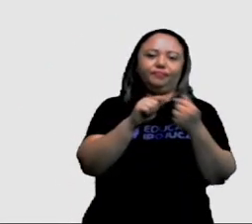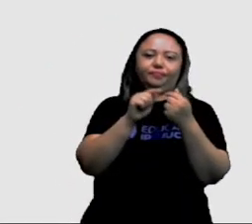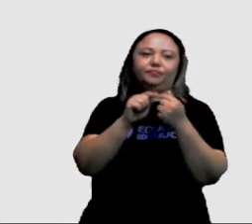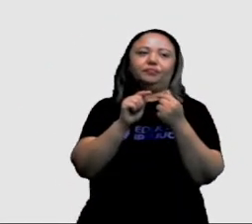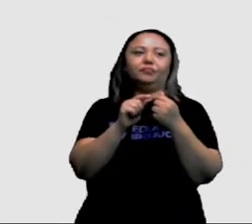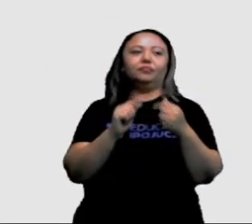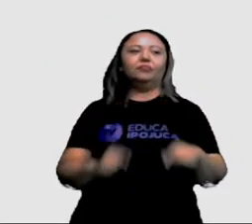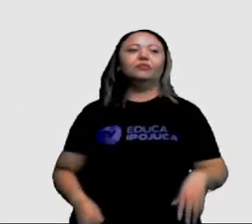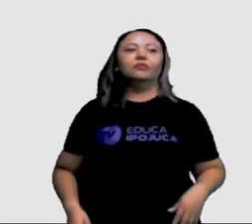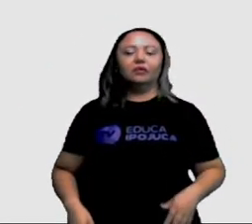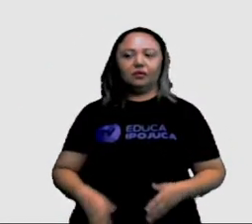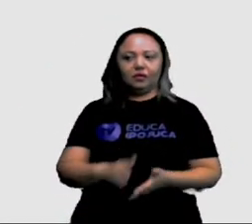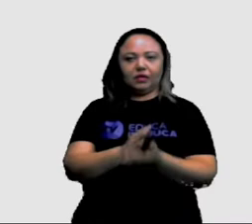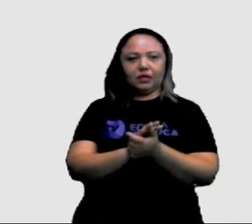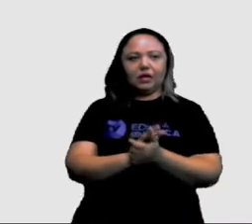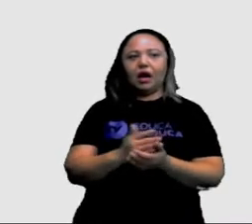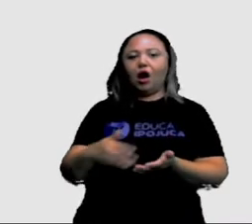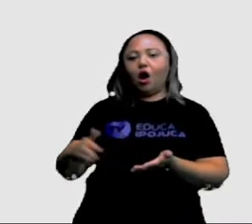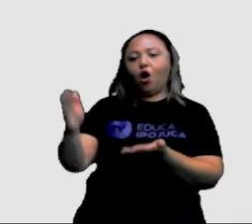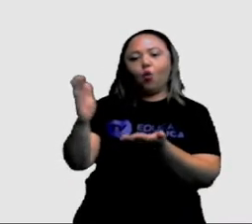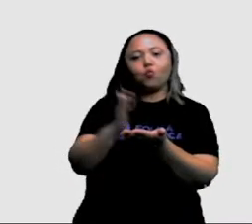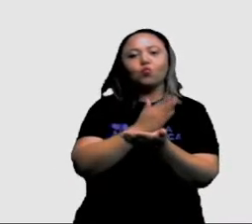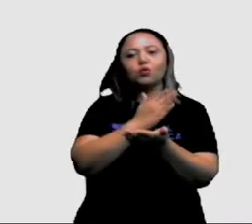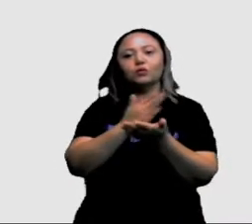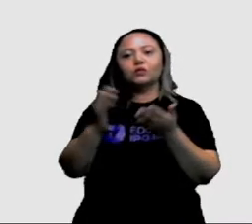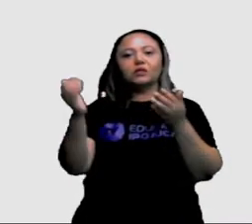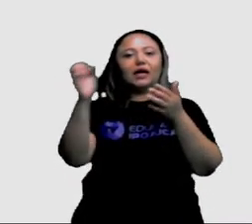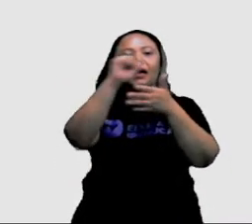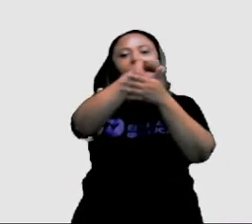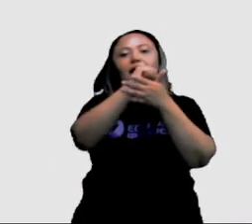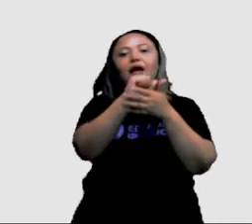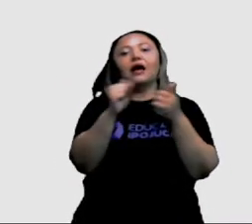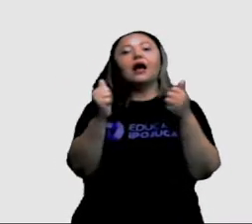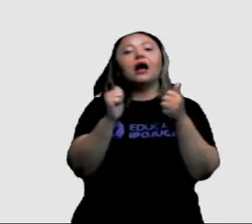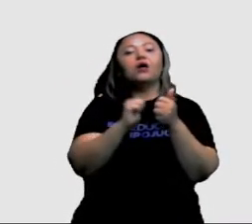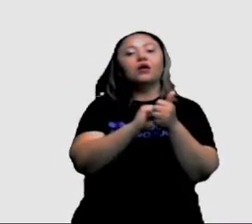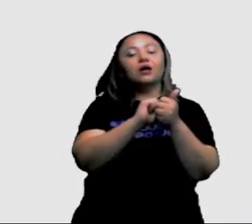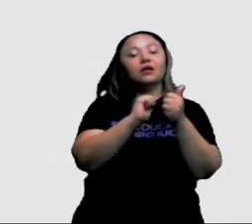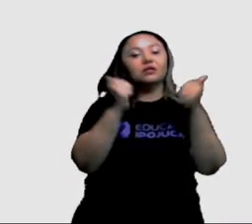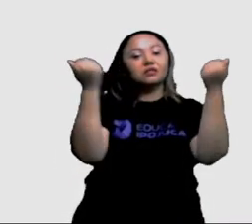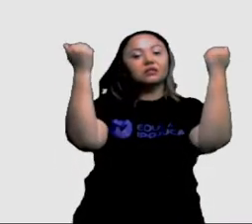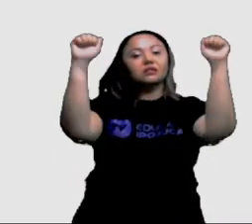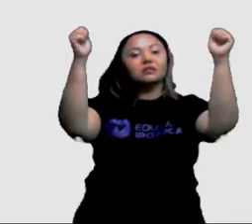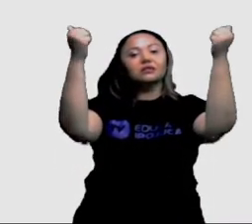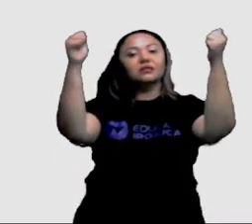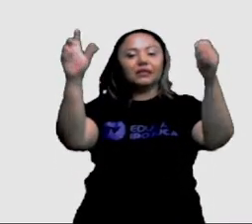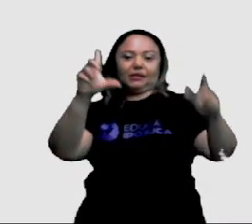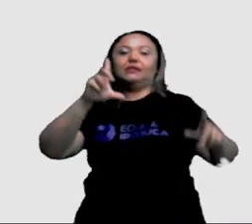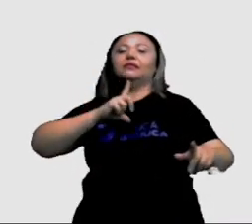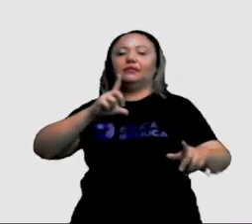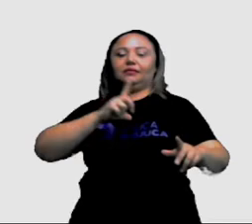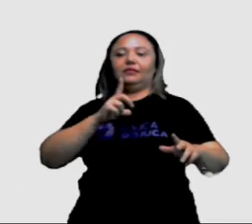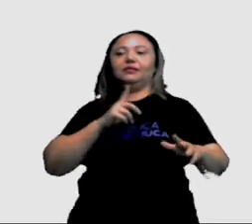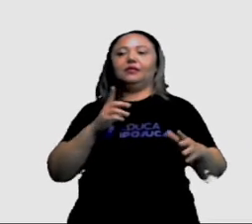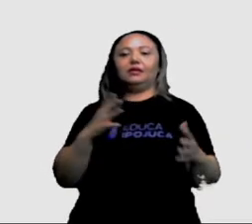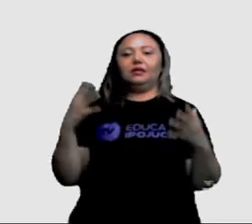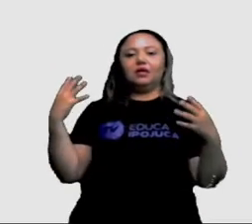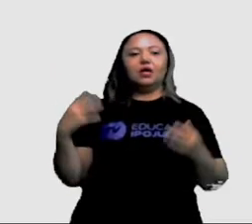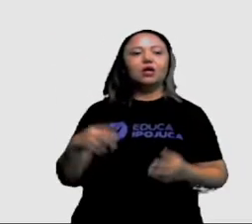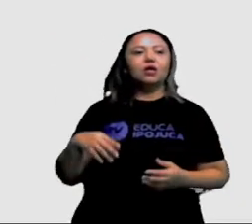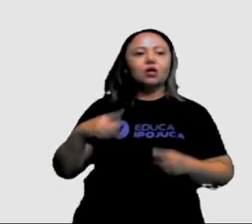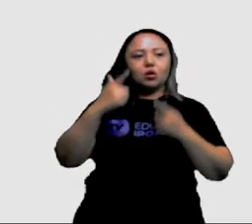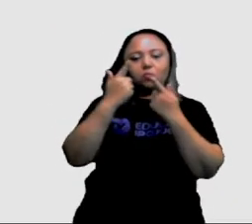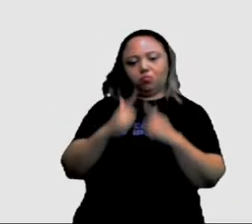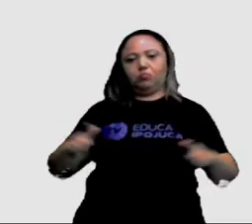solo no feminino, que utiliza música. A música, a execução da ginástica é realizada nesse ritmo, né? No ritmo da música.